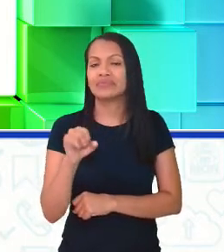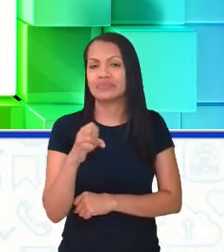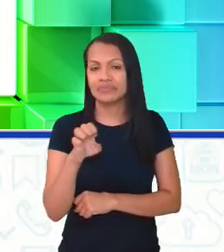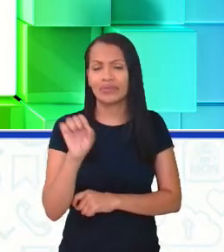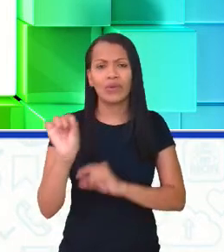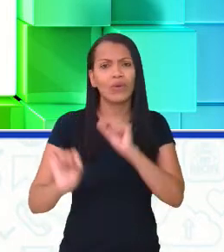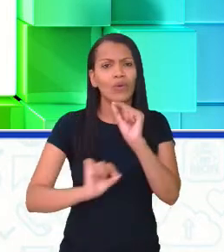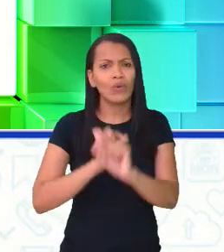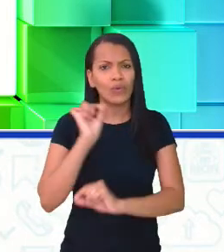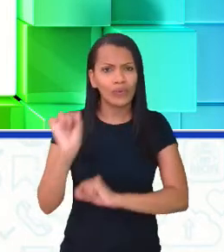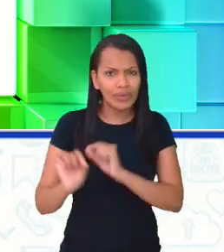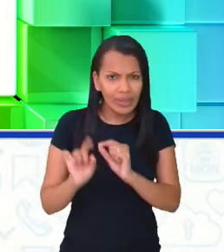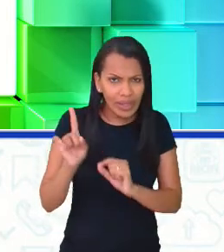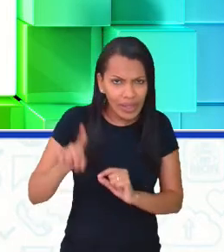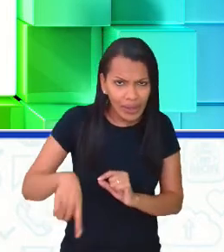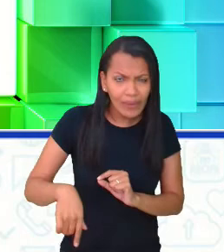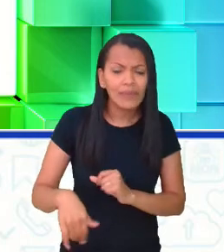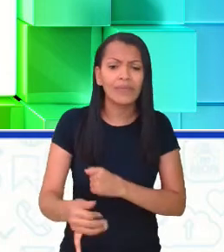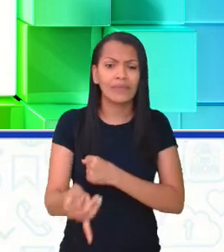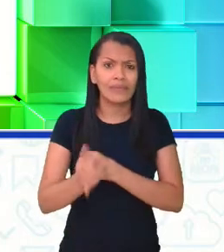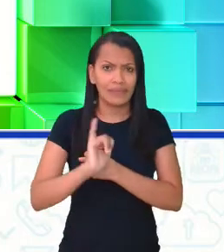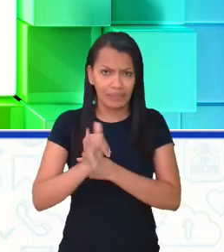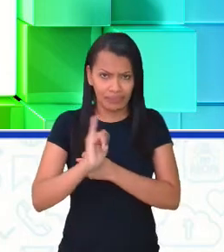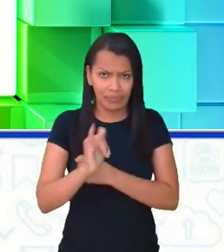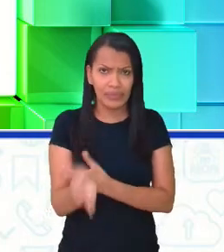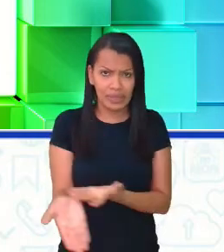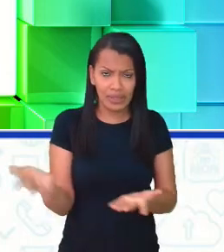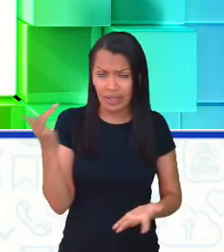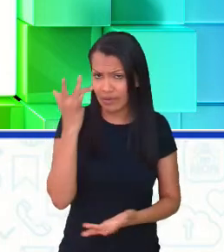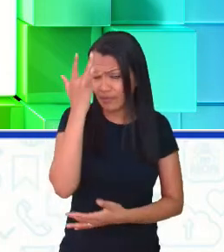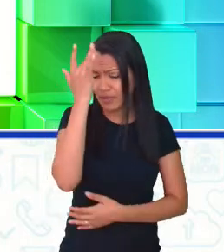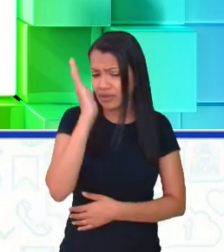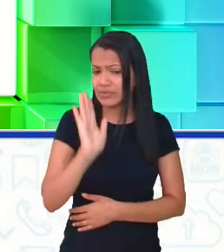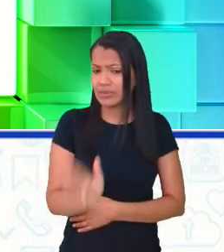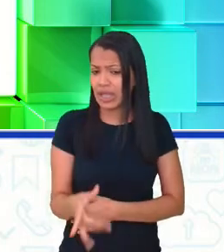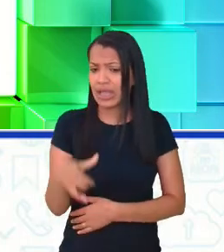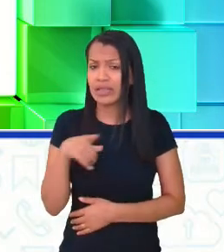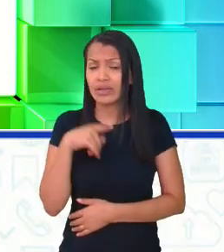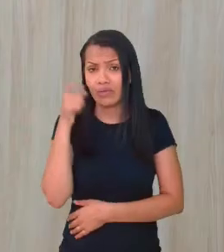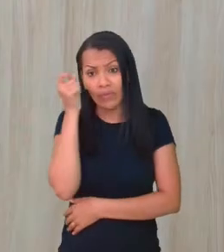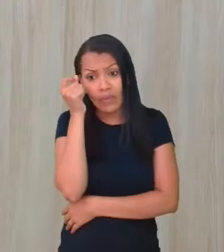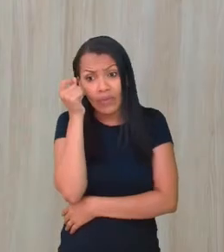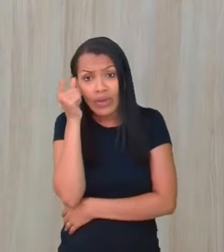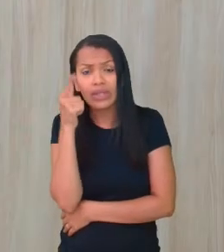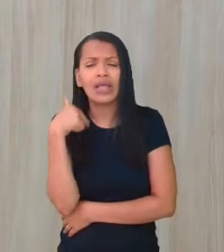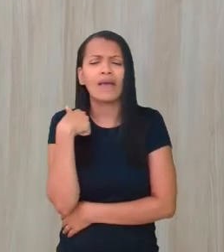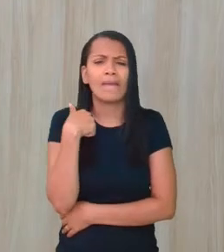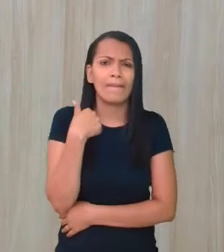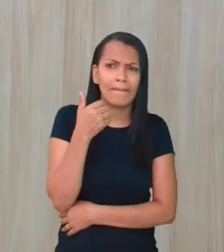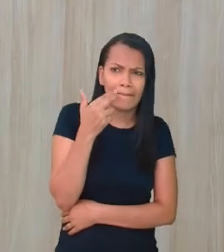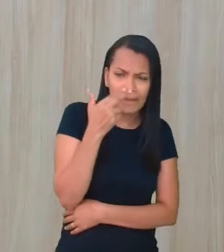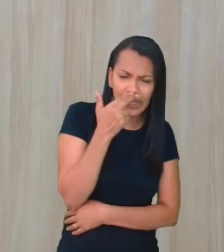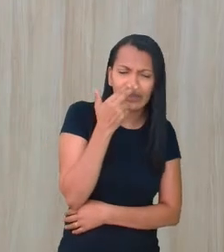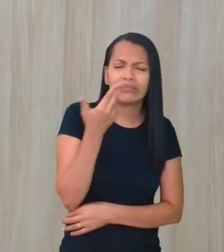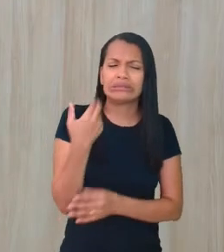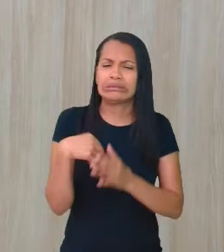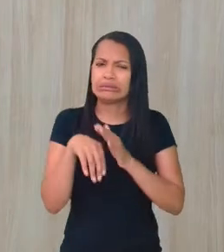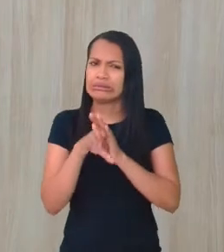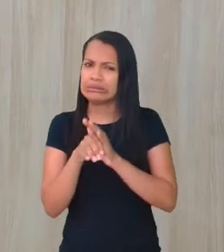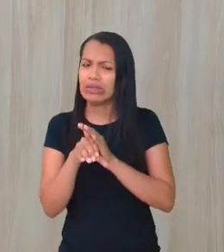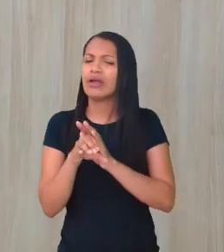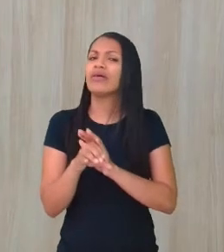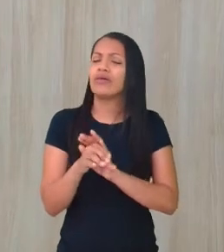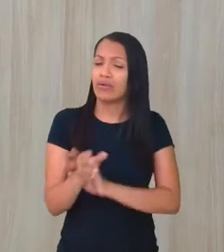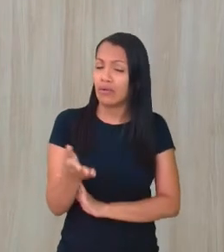o que é uma crônica? Acho que está mais fácil, né? Sim. Agora que a gente já tem uma ideia, mesmo que a gente escorregue aí no conceito, a gente consegue